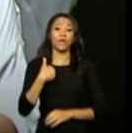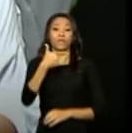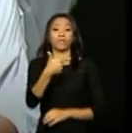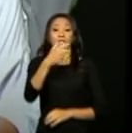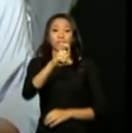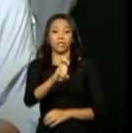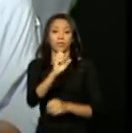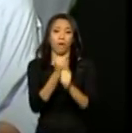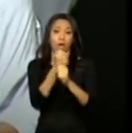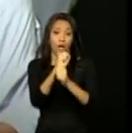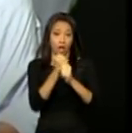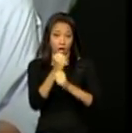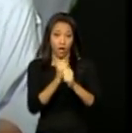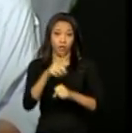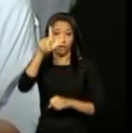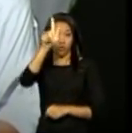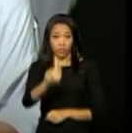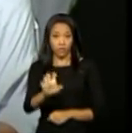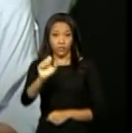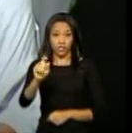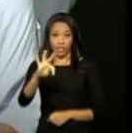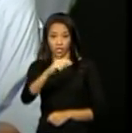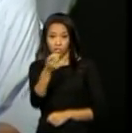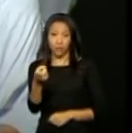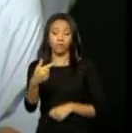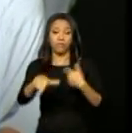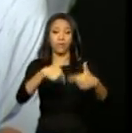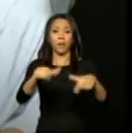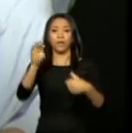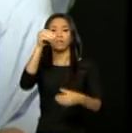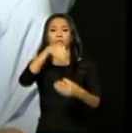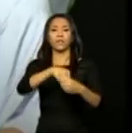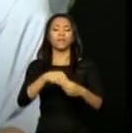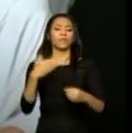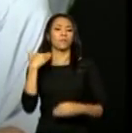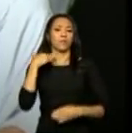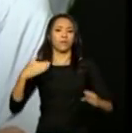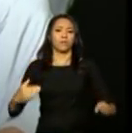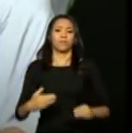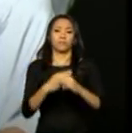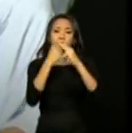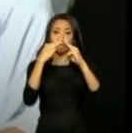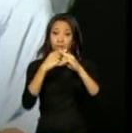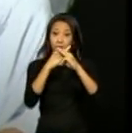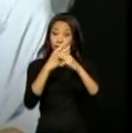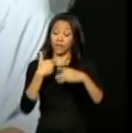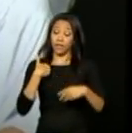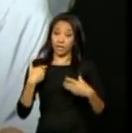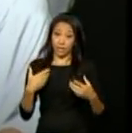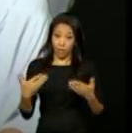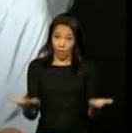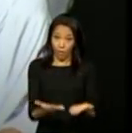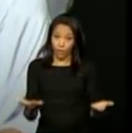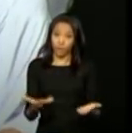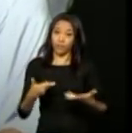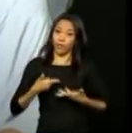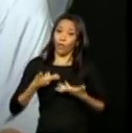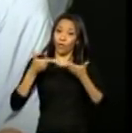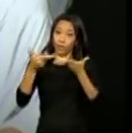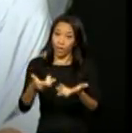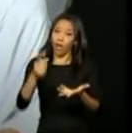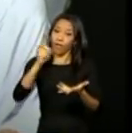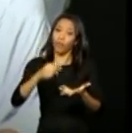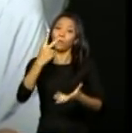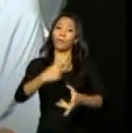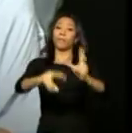anos de gestão na Caixa e ter recebido a honraria de participar desse universo foi um presente de Deus